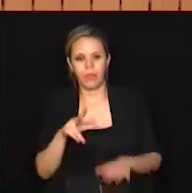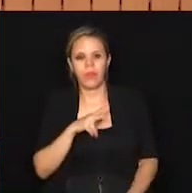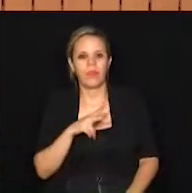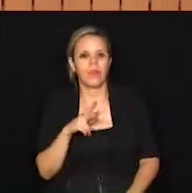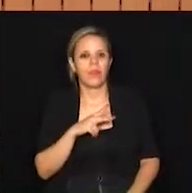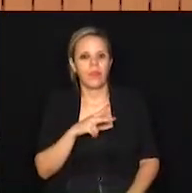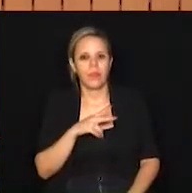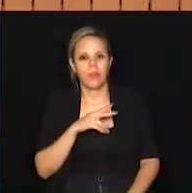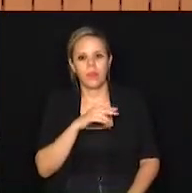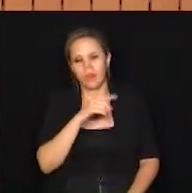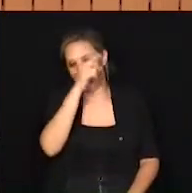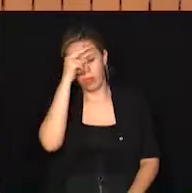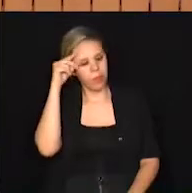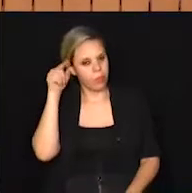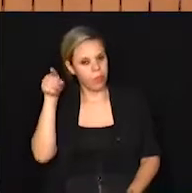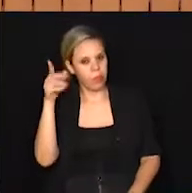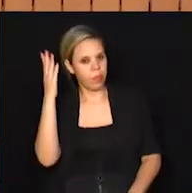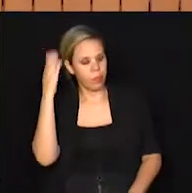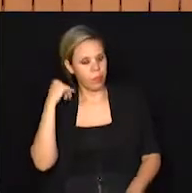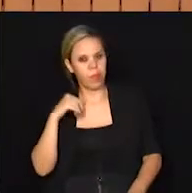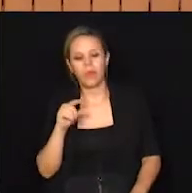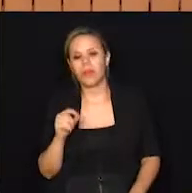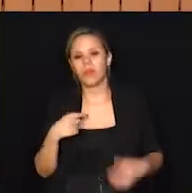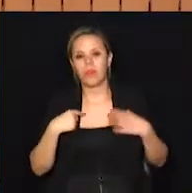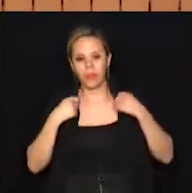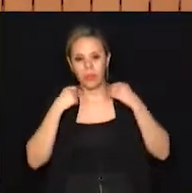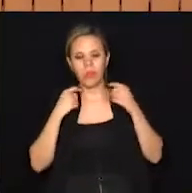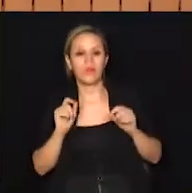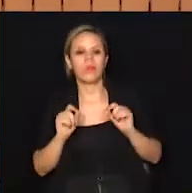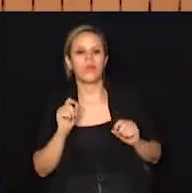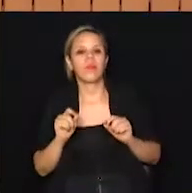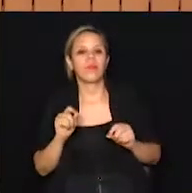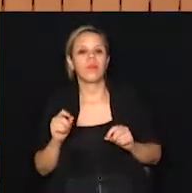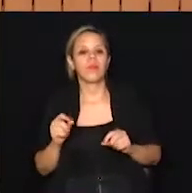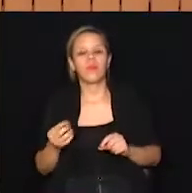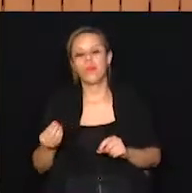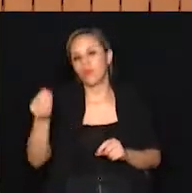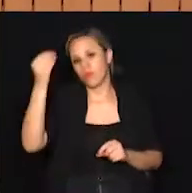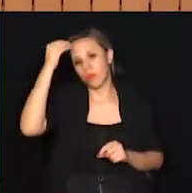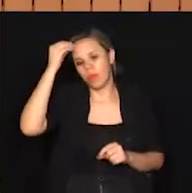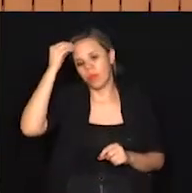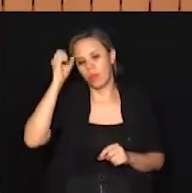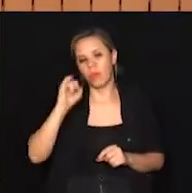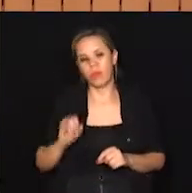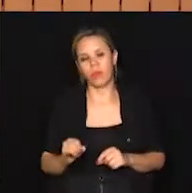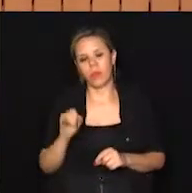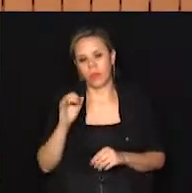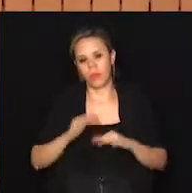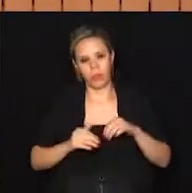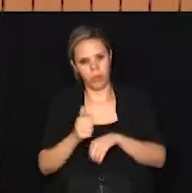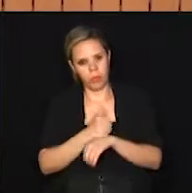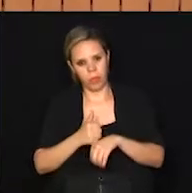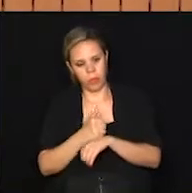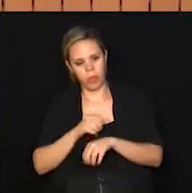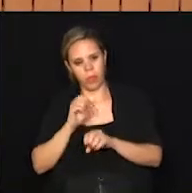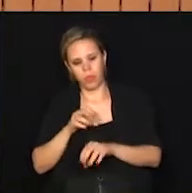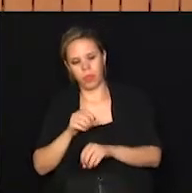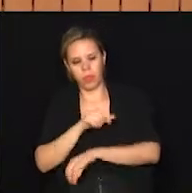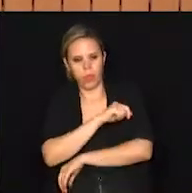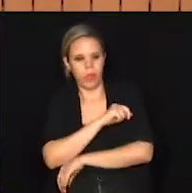PMC, da Prefeitura, né? Se o objetivo da escola é a relação social e afetiva do educando, como podemos abrir os portões